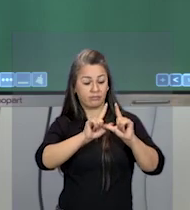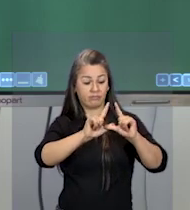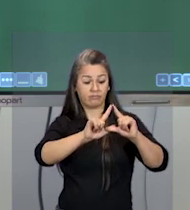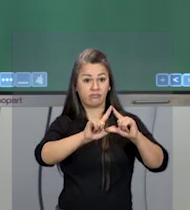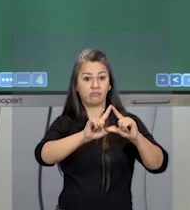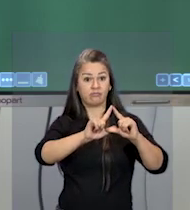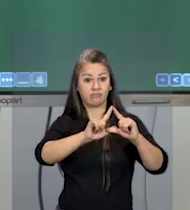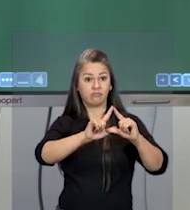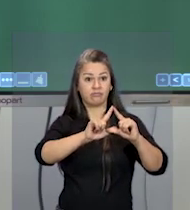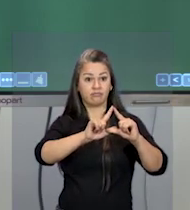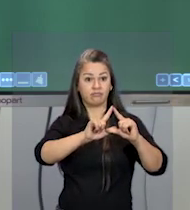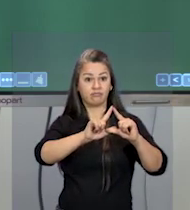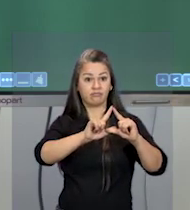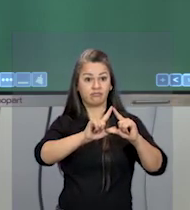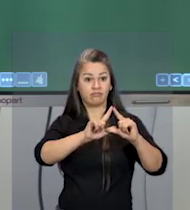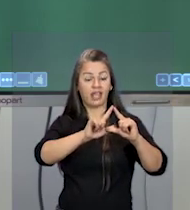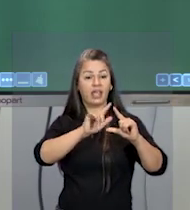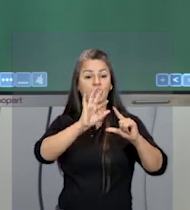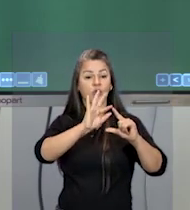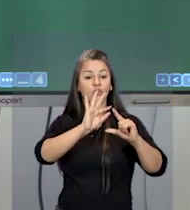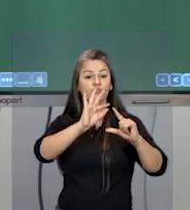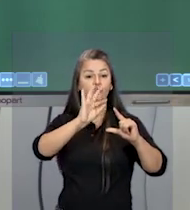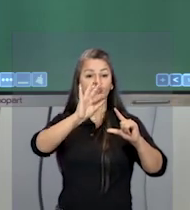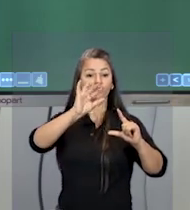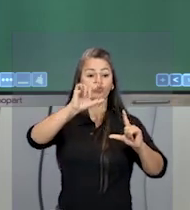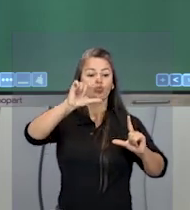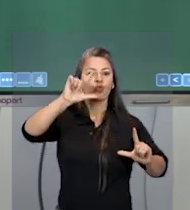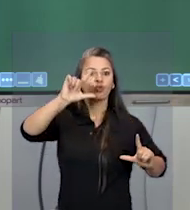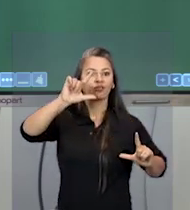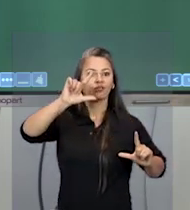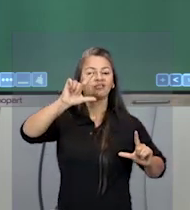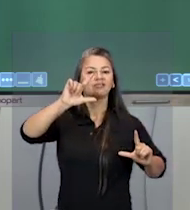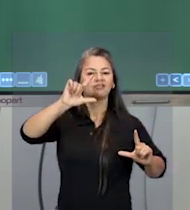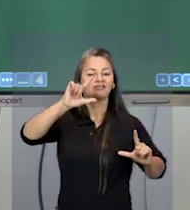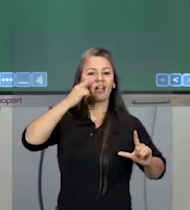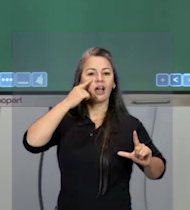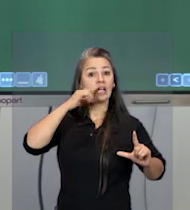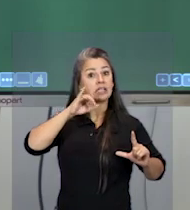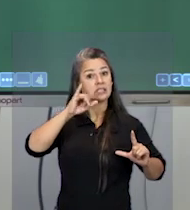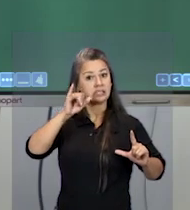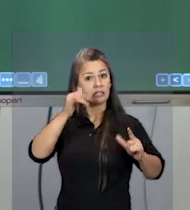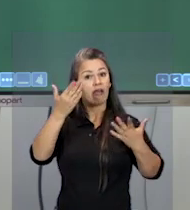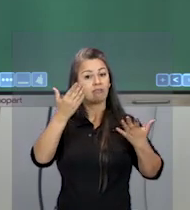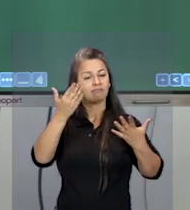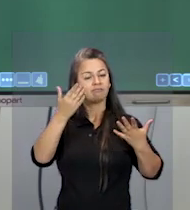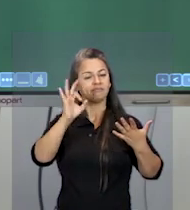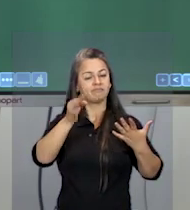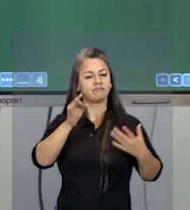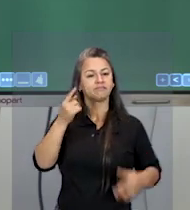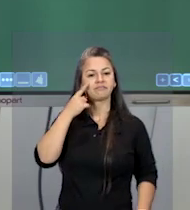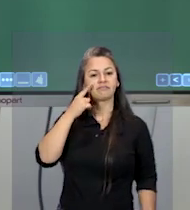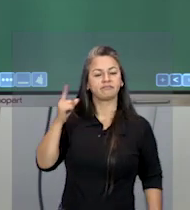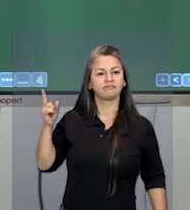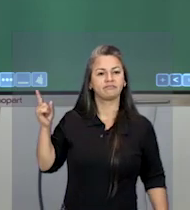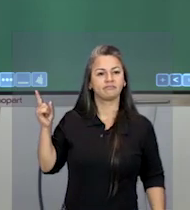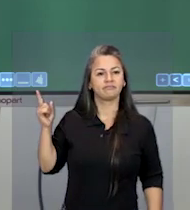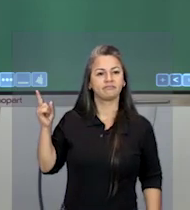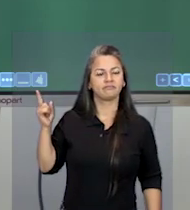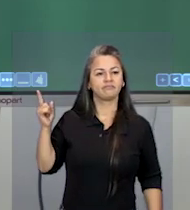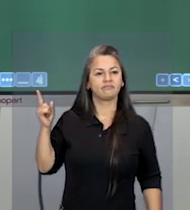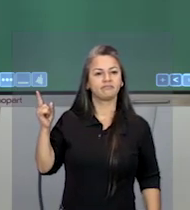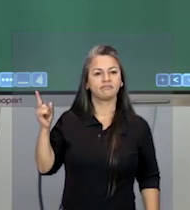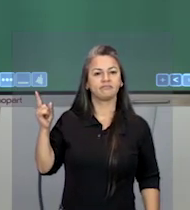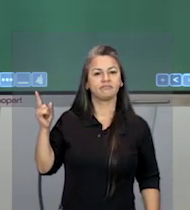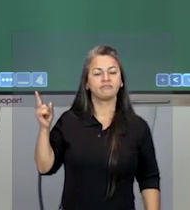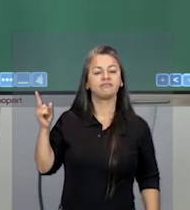pegar esse triângulo lá no desenho e arrastar, ele chega nesse tamanho, se eles forem semelhantes. Então, um triângulo semelhante ele